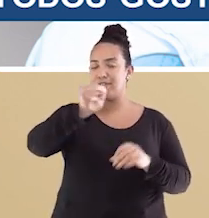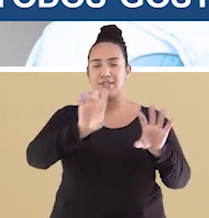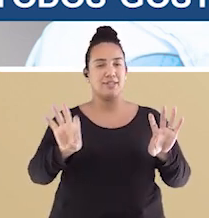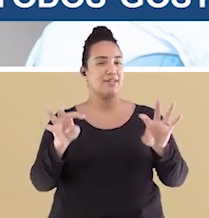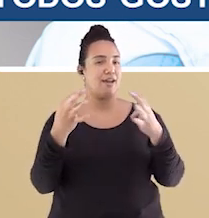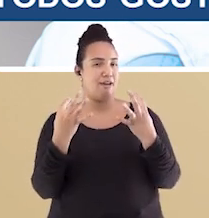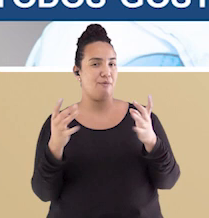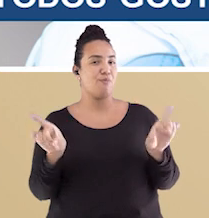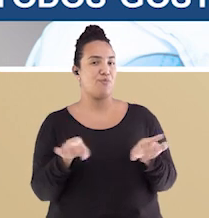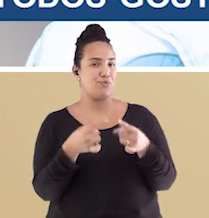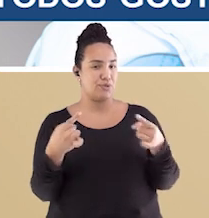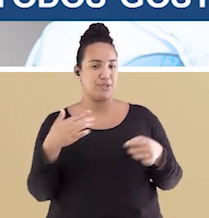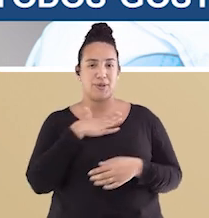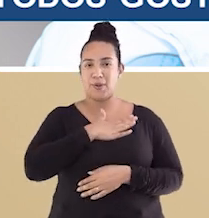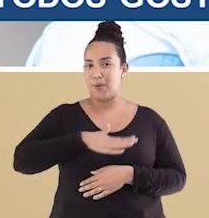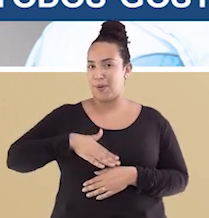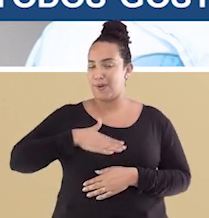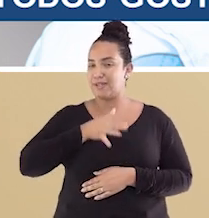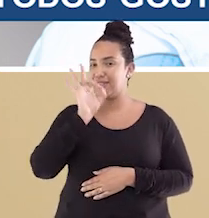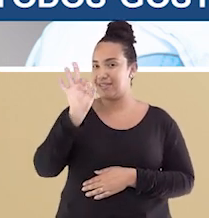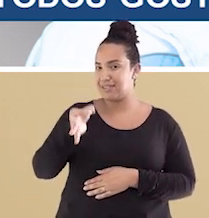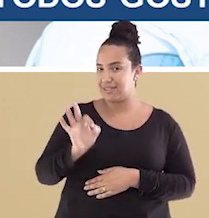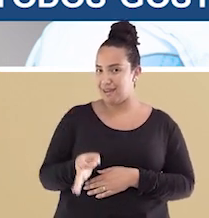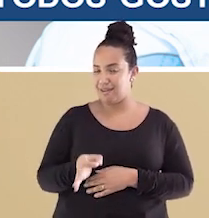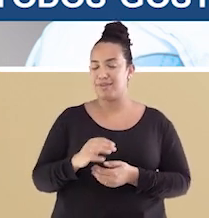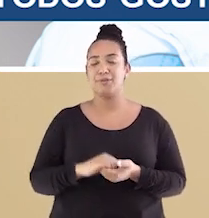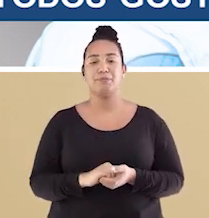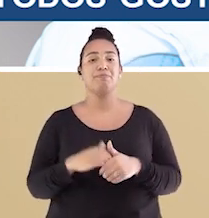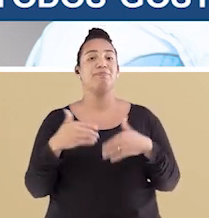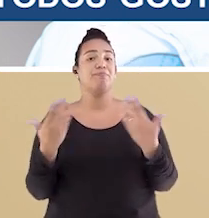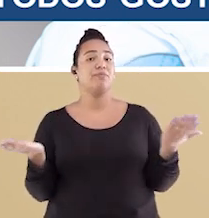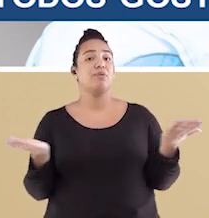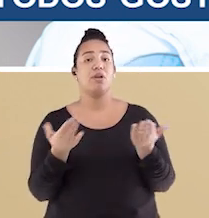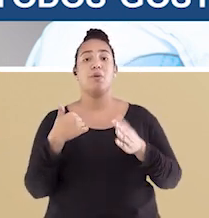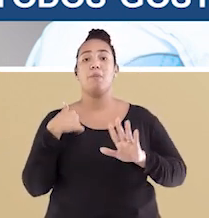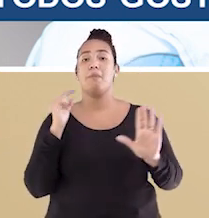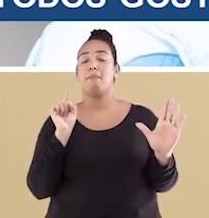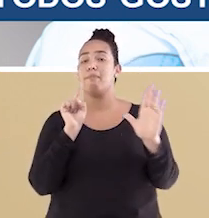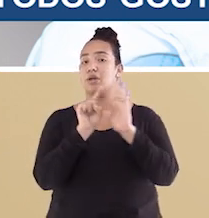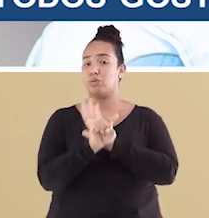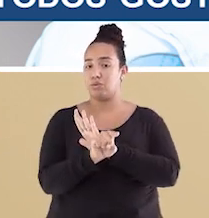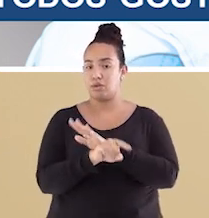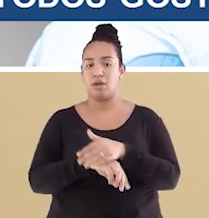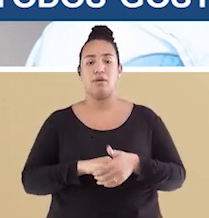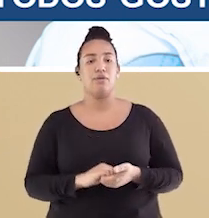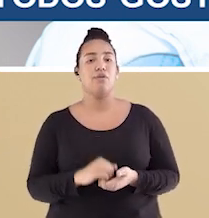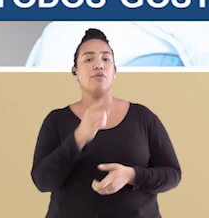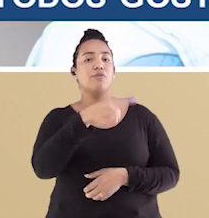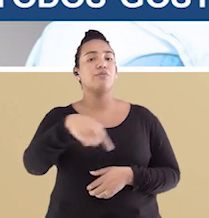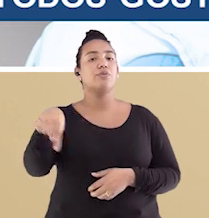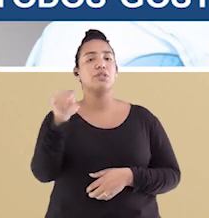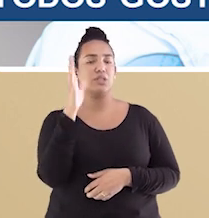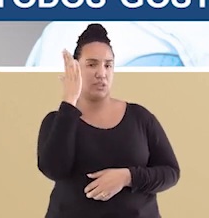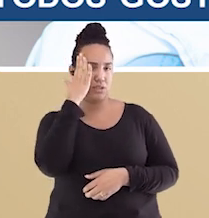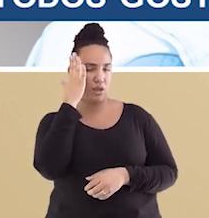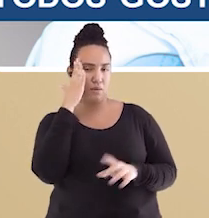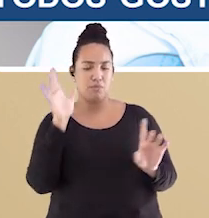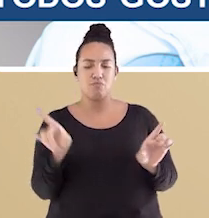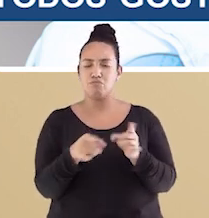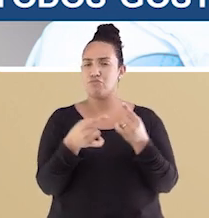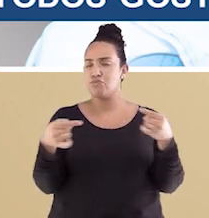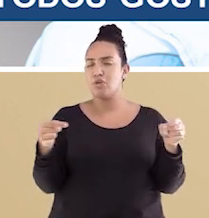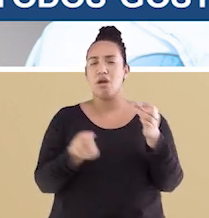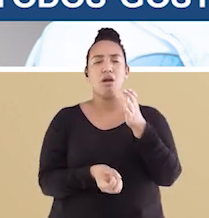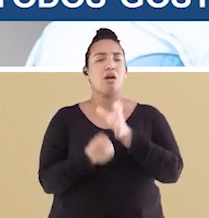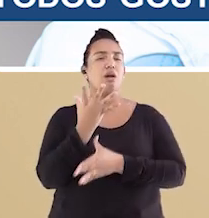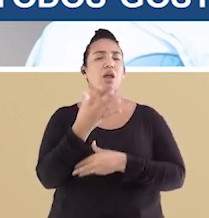não é mesmo? Agora eu tenho uma pergunta para fazer para vocês. Vocês sabem como é feita a música?